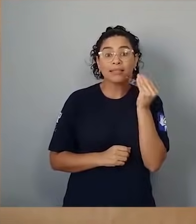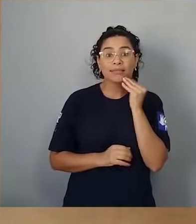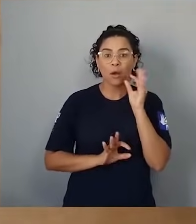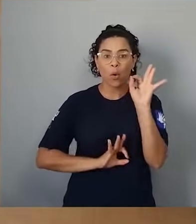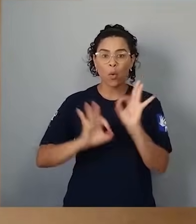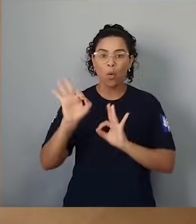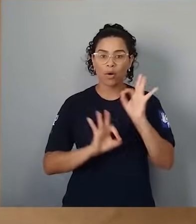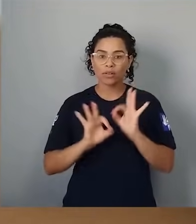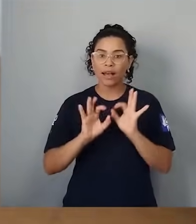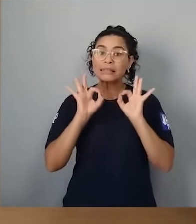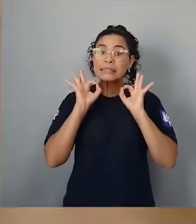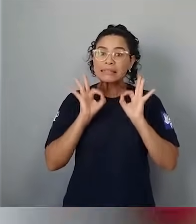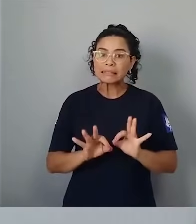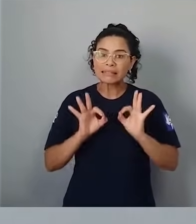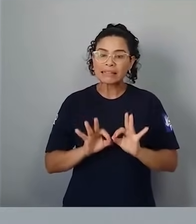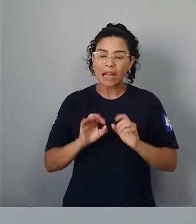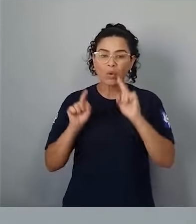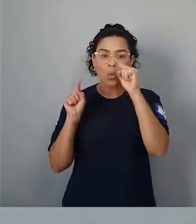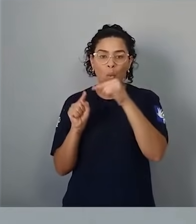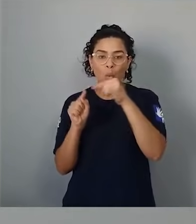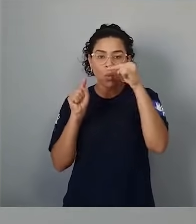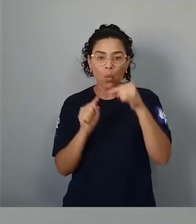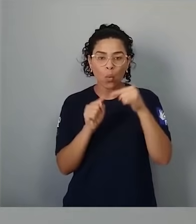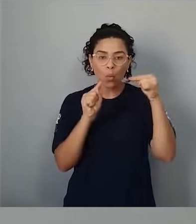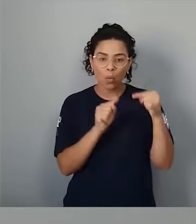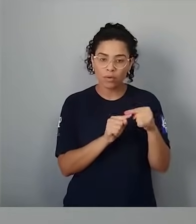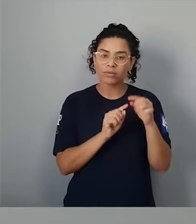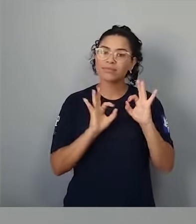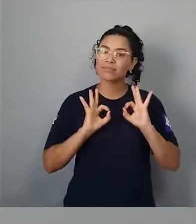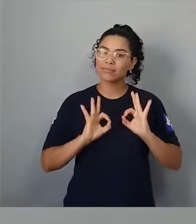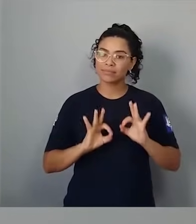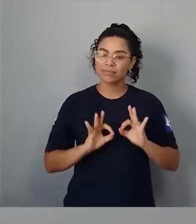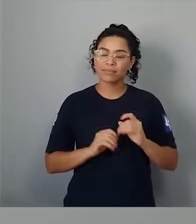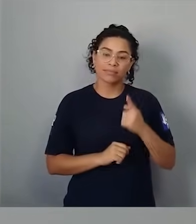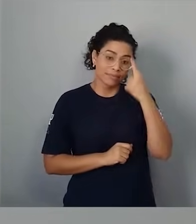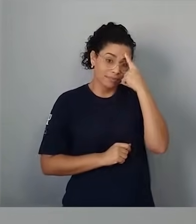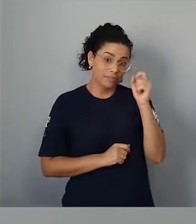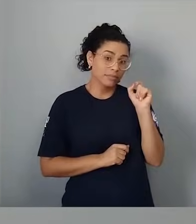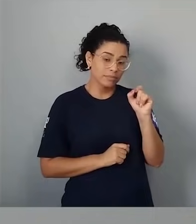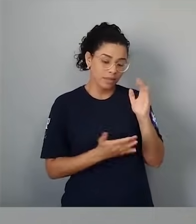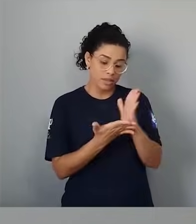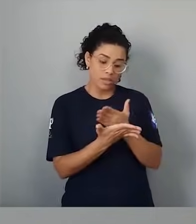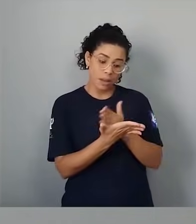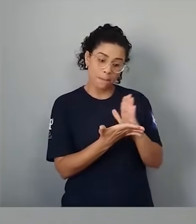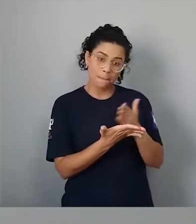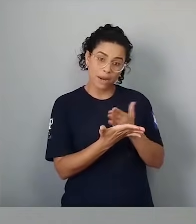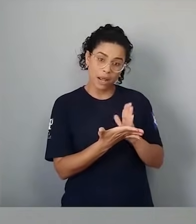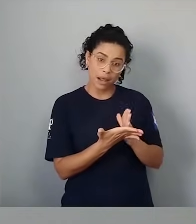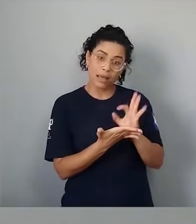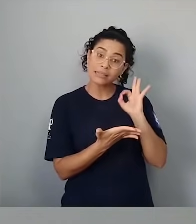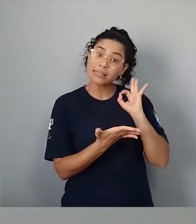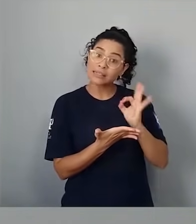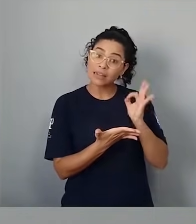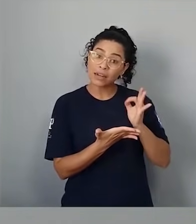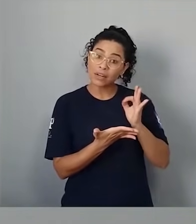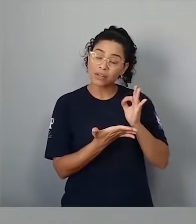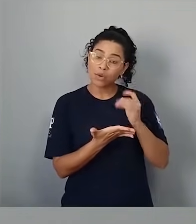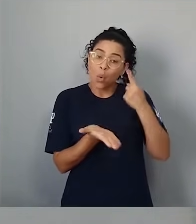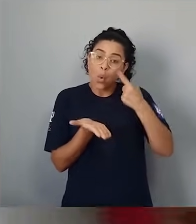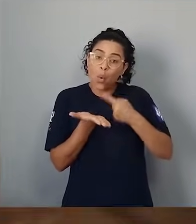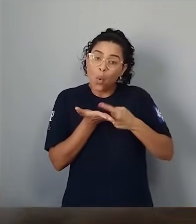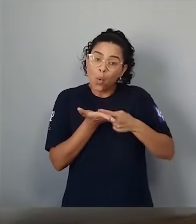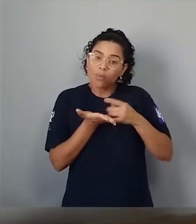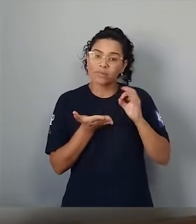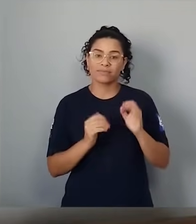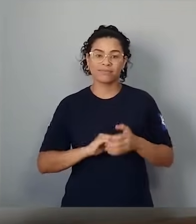organizá-las depois. Muito legal, não é mesmo? A ideia é separar as tampinhas de acordo com a cor da centopeia. Vamos lá?